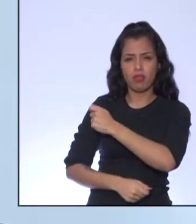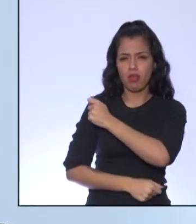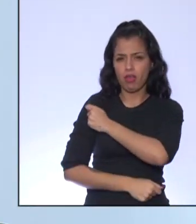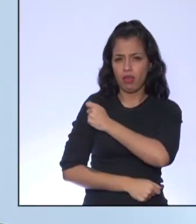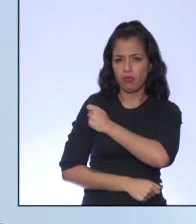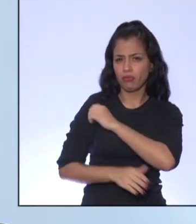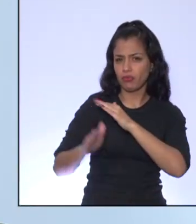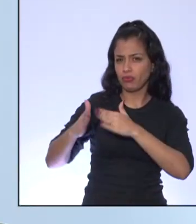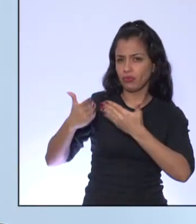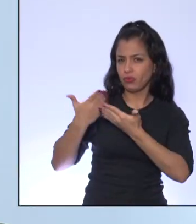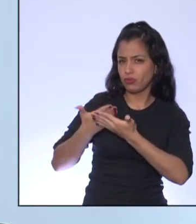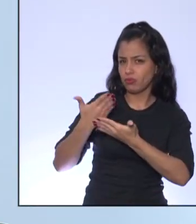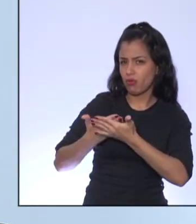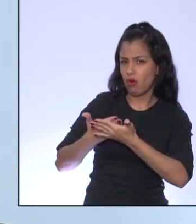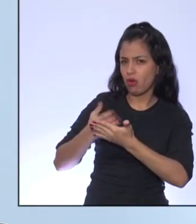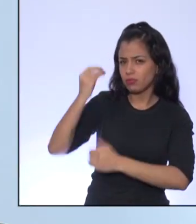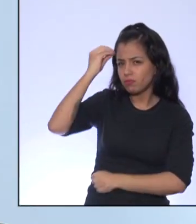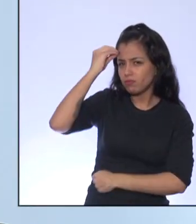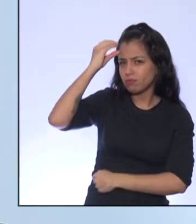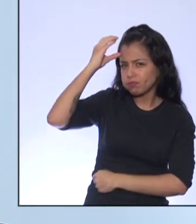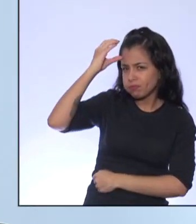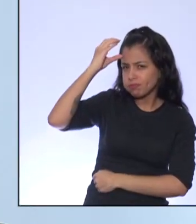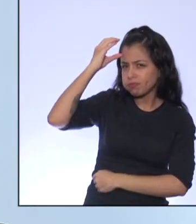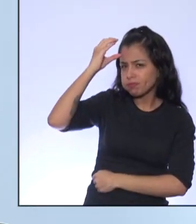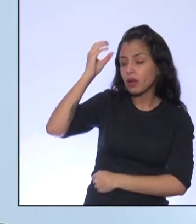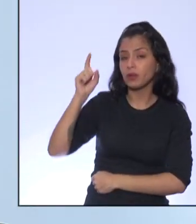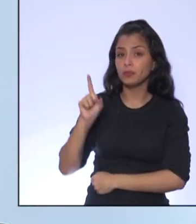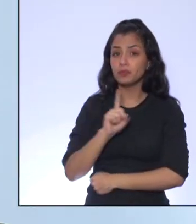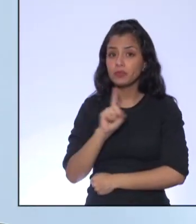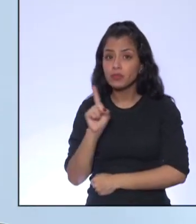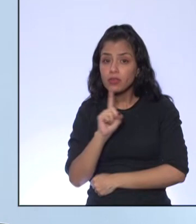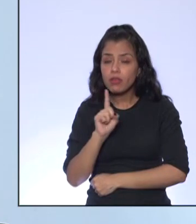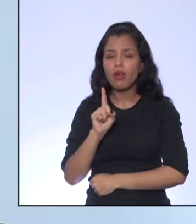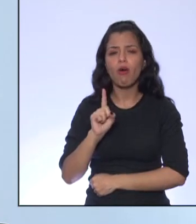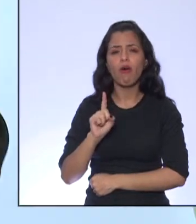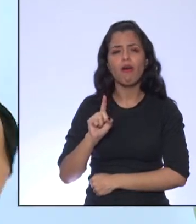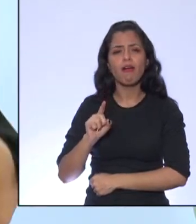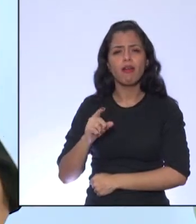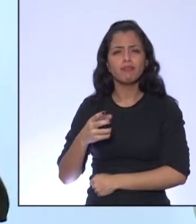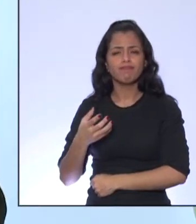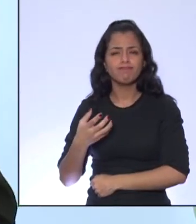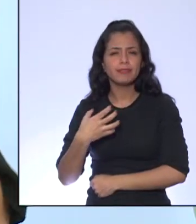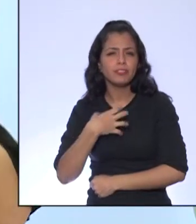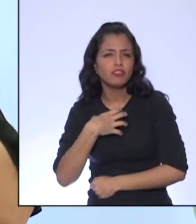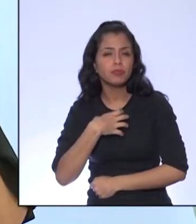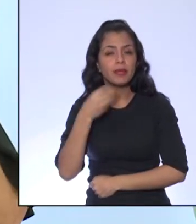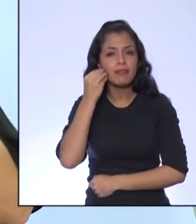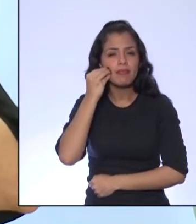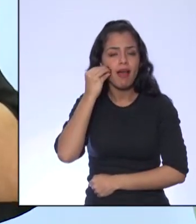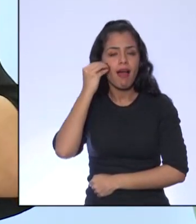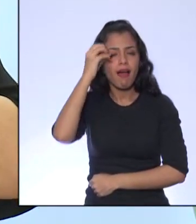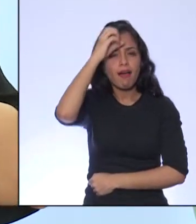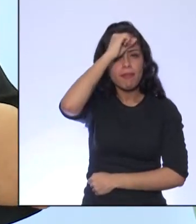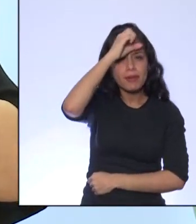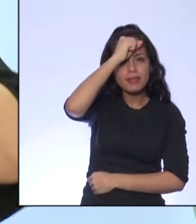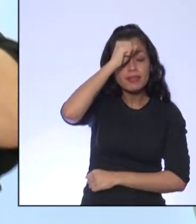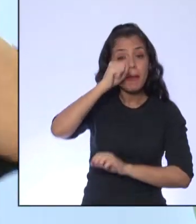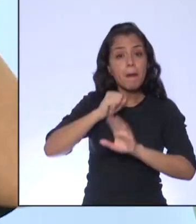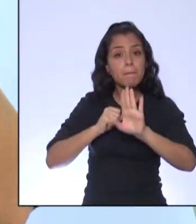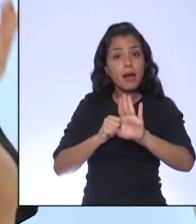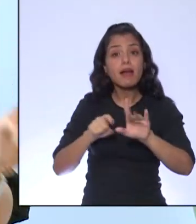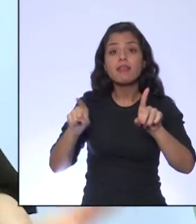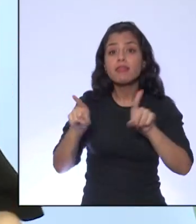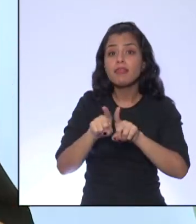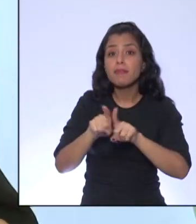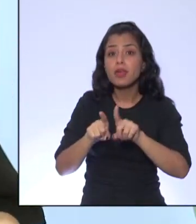do intelecto, para a transmissão de conhecimento, para a aprendizagem, mas uma aprendizagem